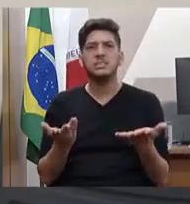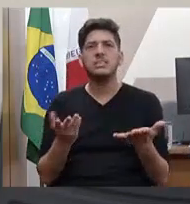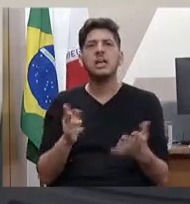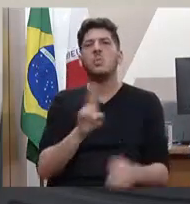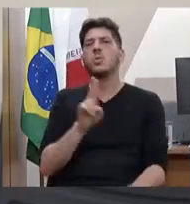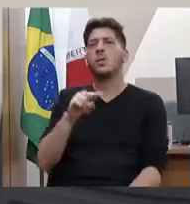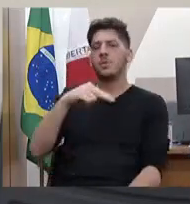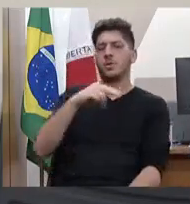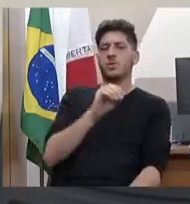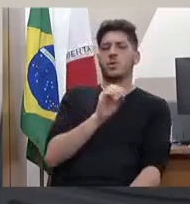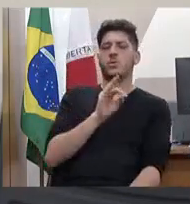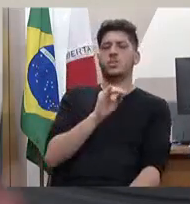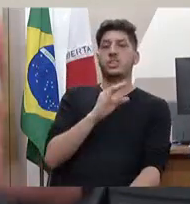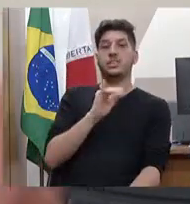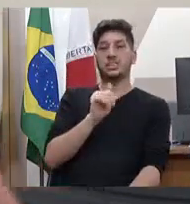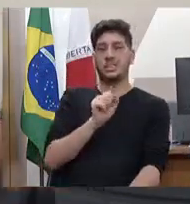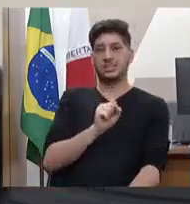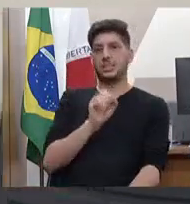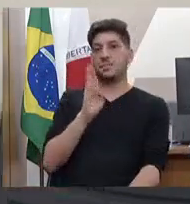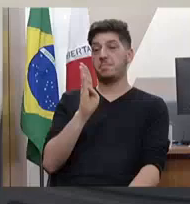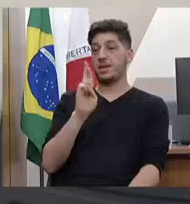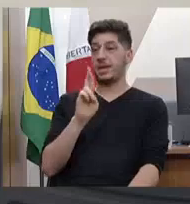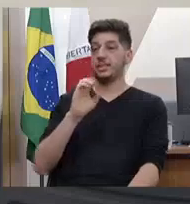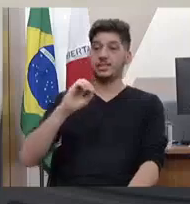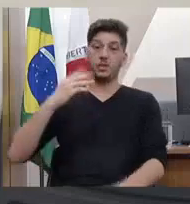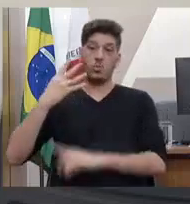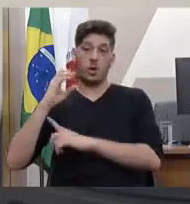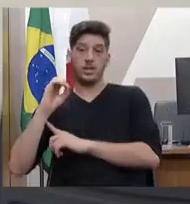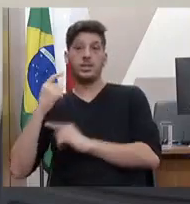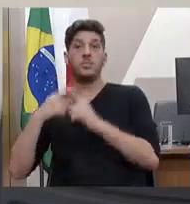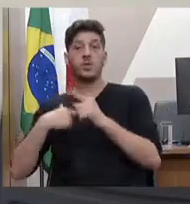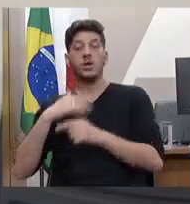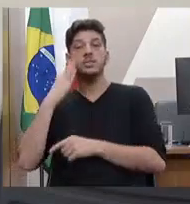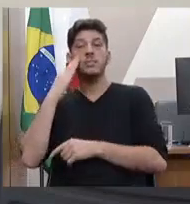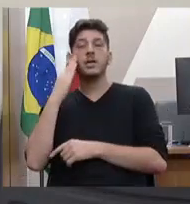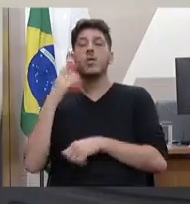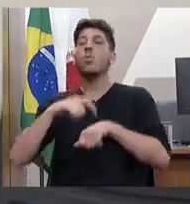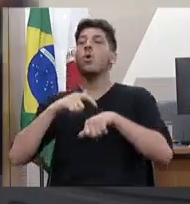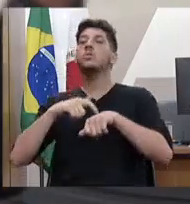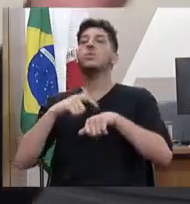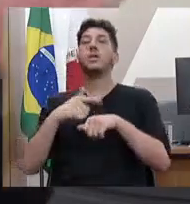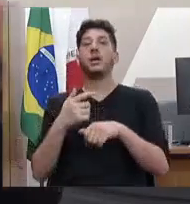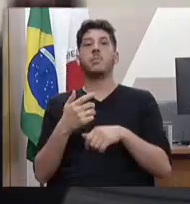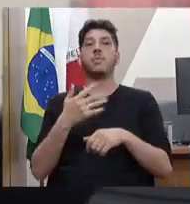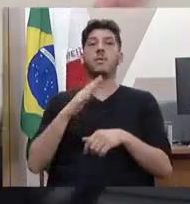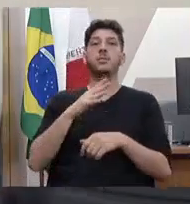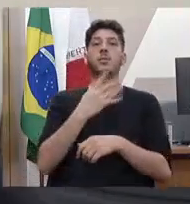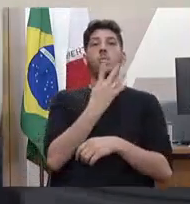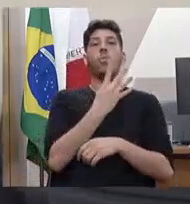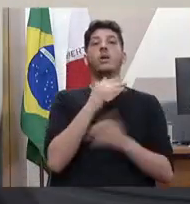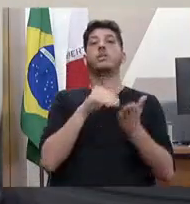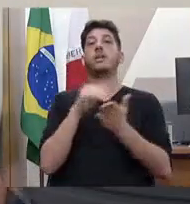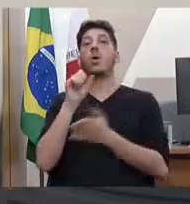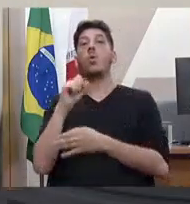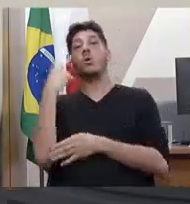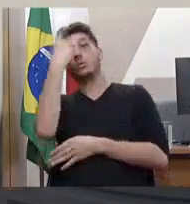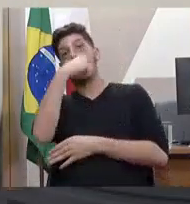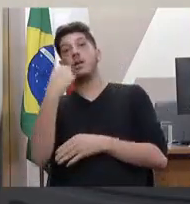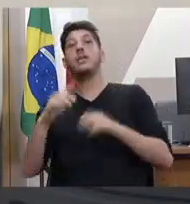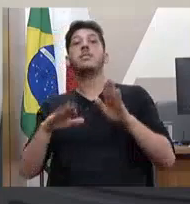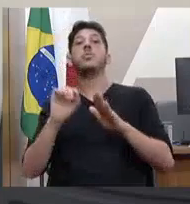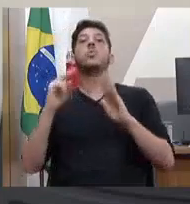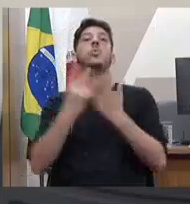notícias br-040 para eu saber quanto tempo que eu vou levar para chegar né que a minha viagem dura de 4 a 8 horas 9 horas dependendo do que que tá rolando